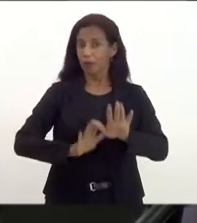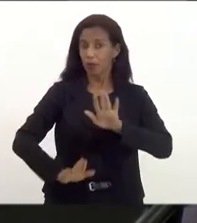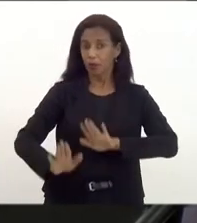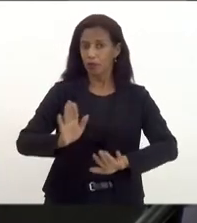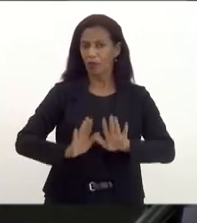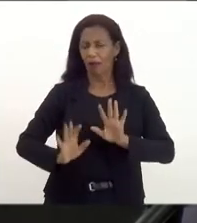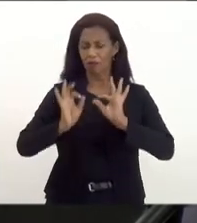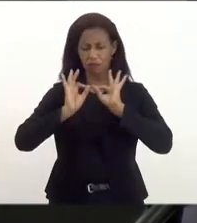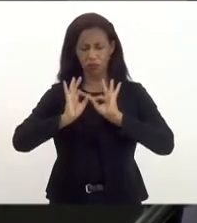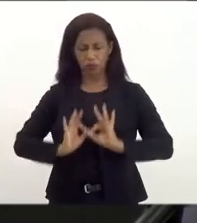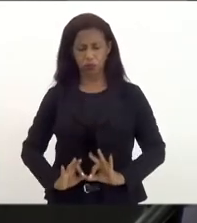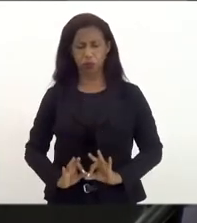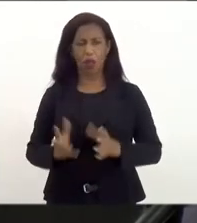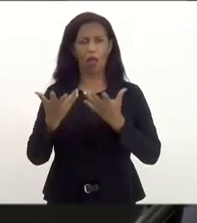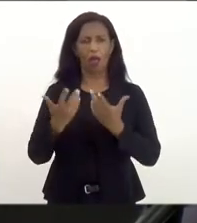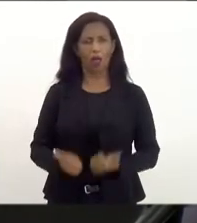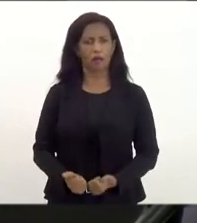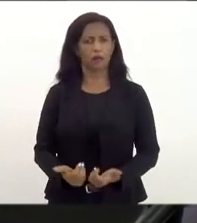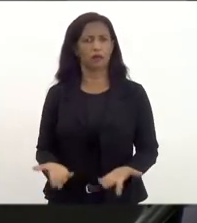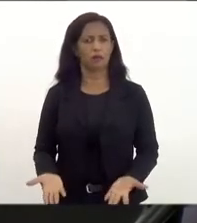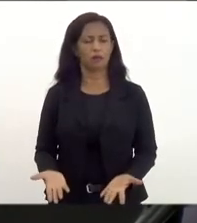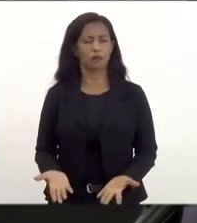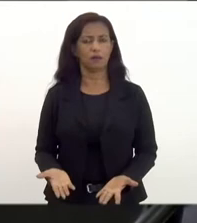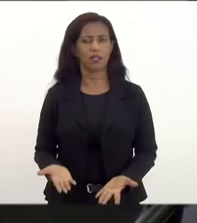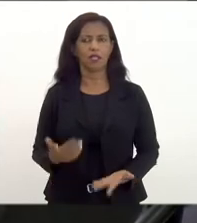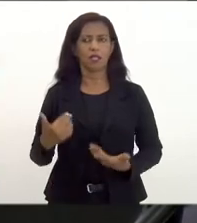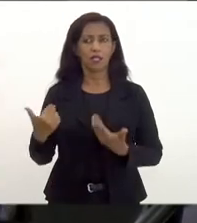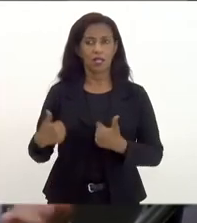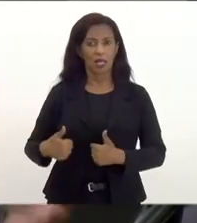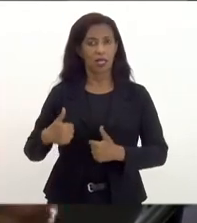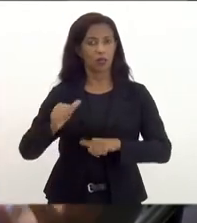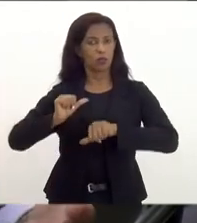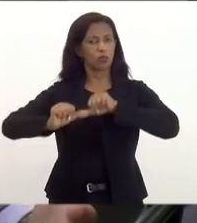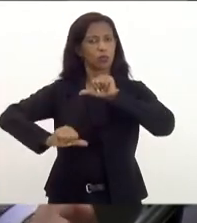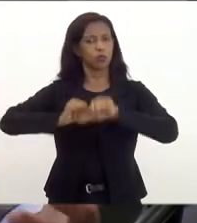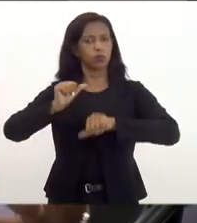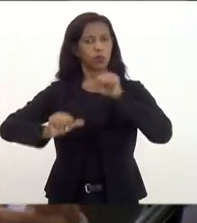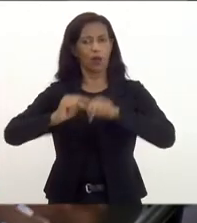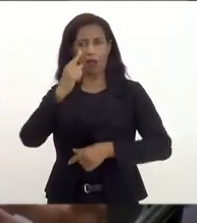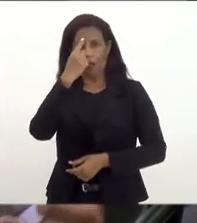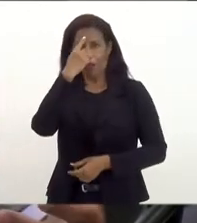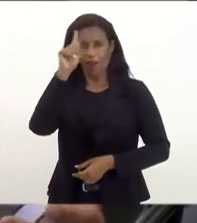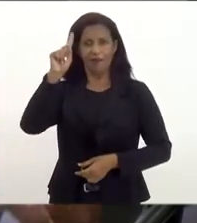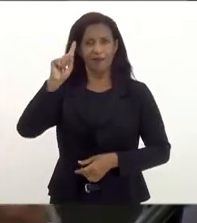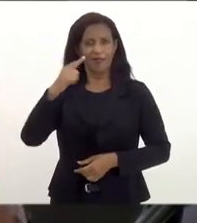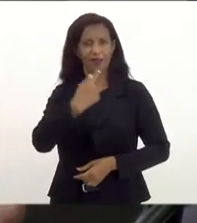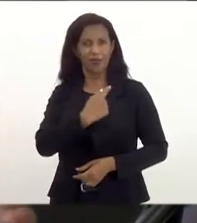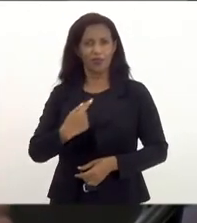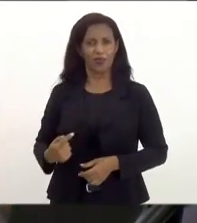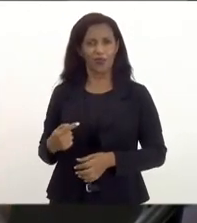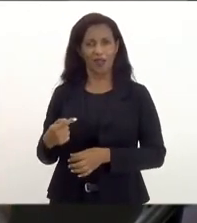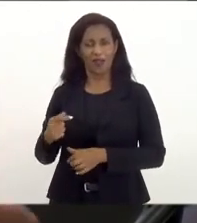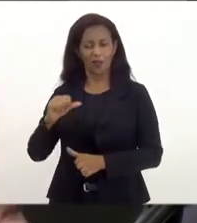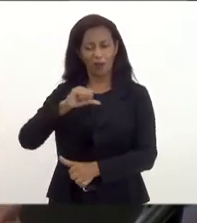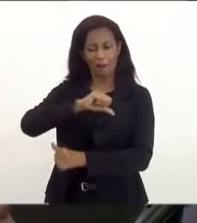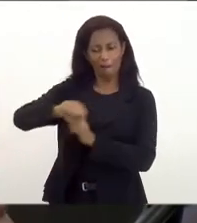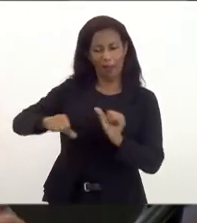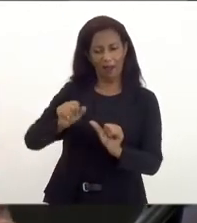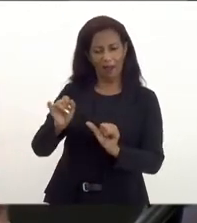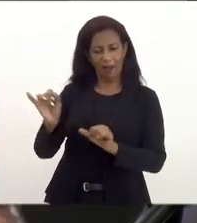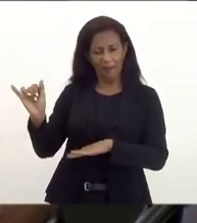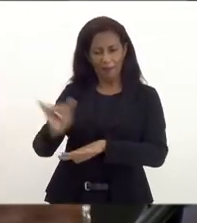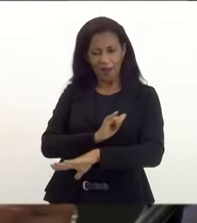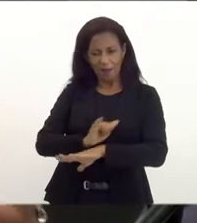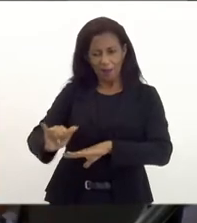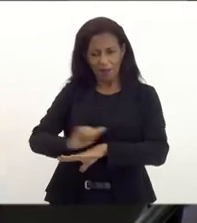muita honestidade EA Sumiço de frente e é isso que eu tenho transforma as ideias do governador em planejamento as